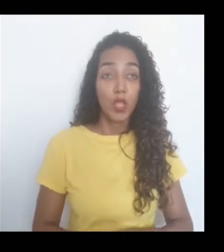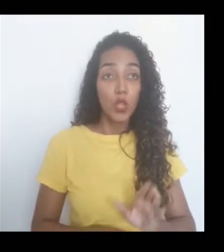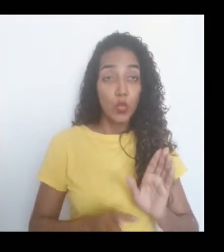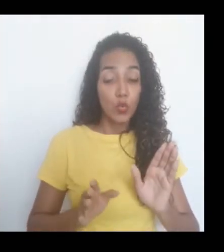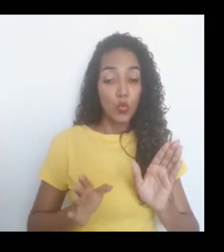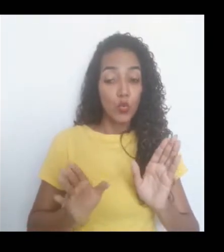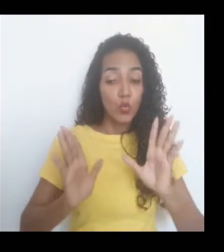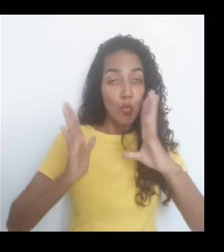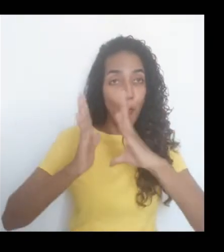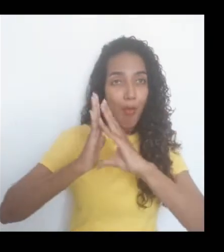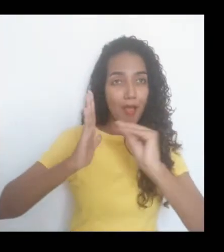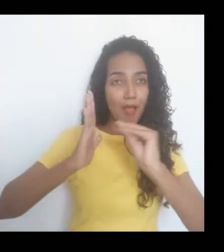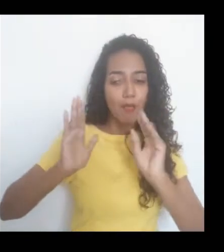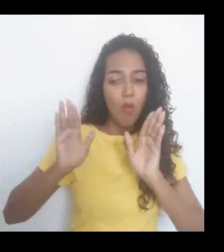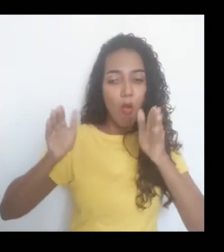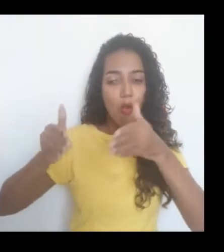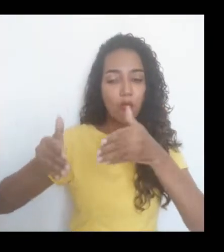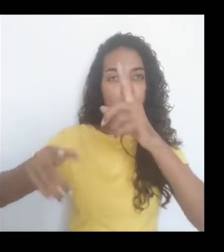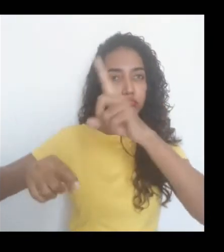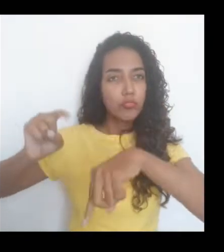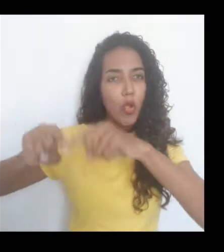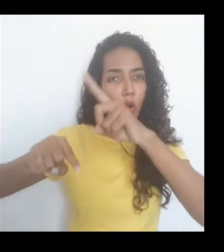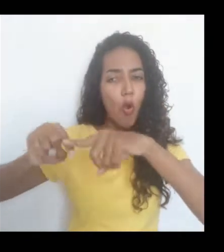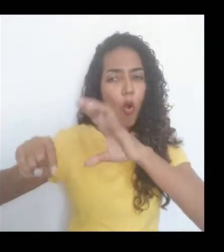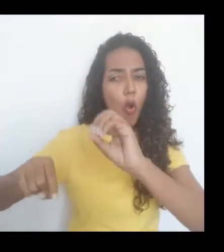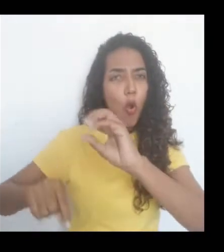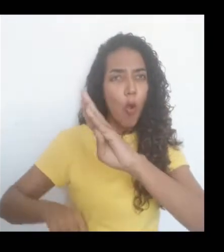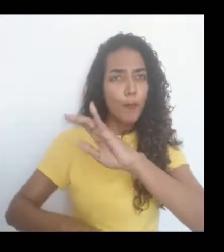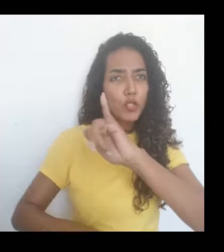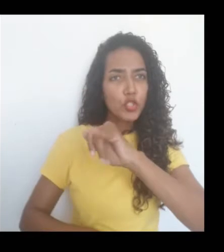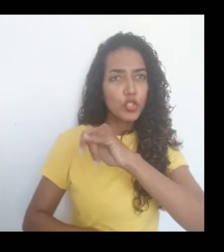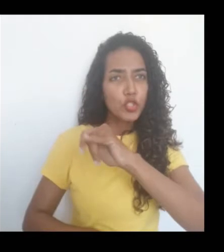gente pode considerar que tudo é um objeto.